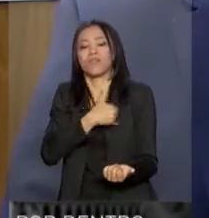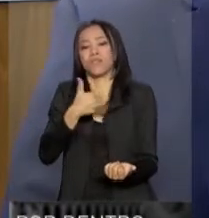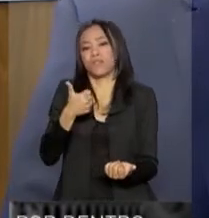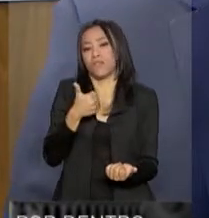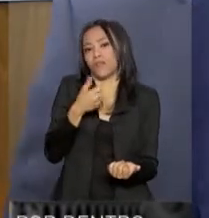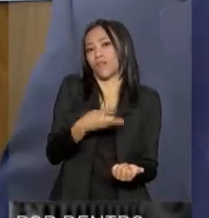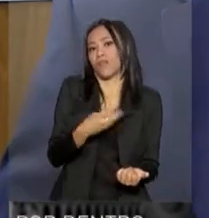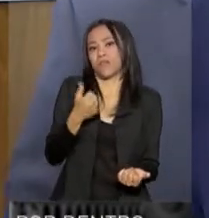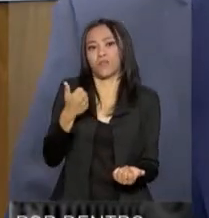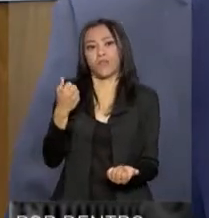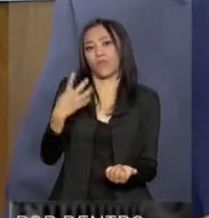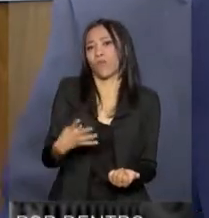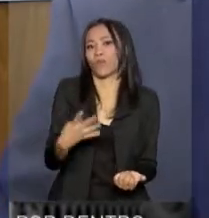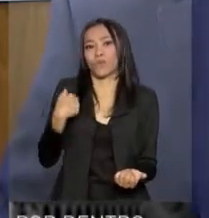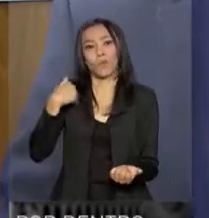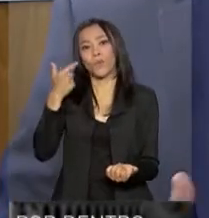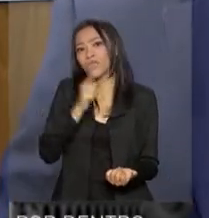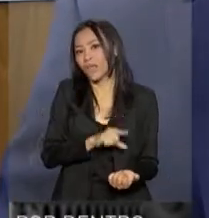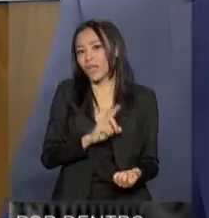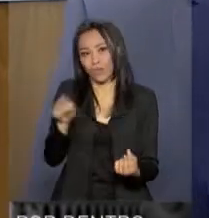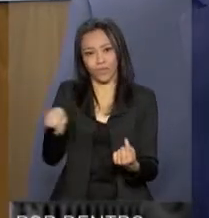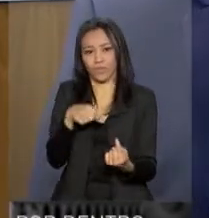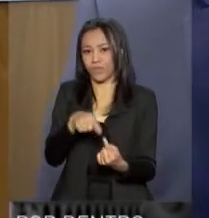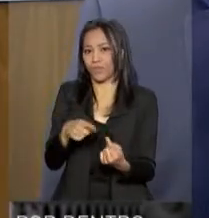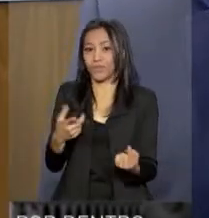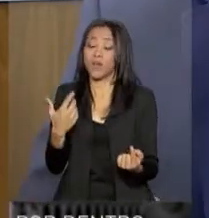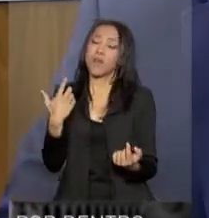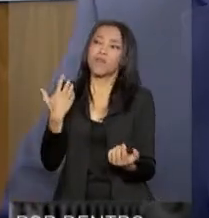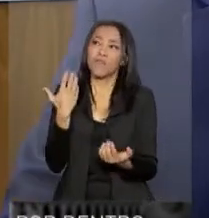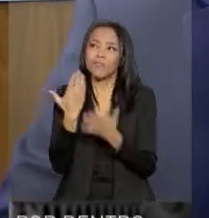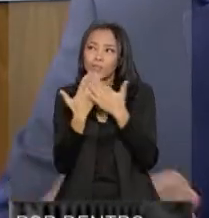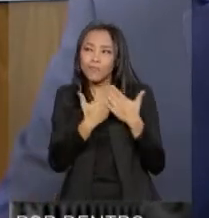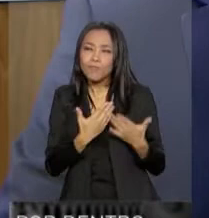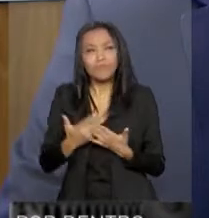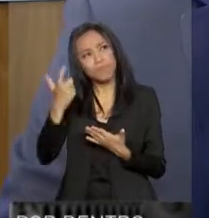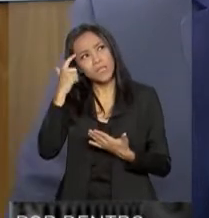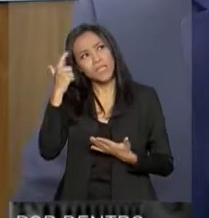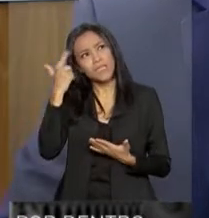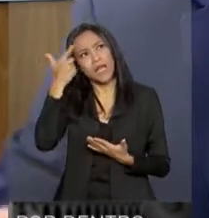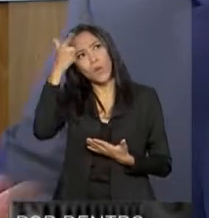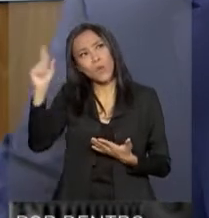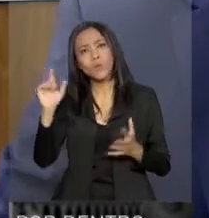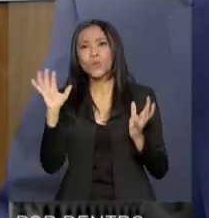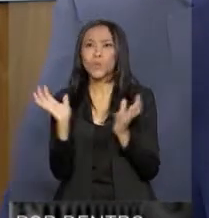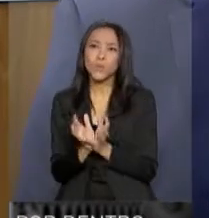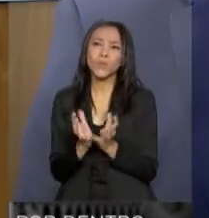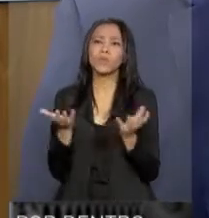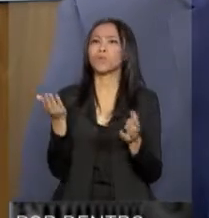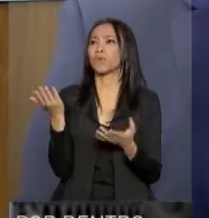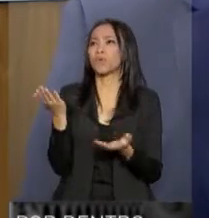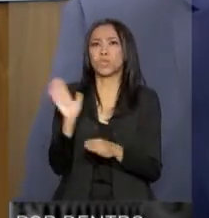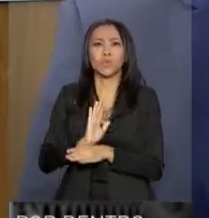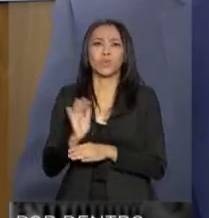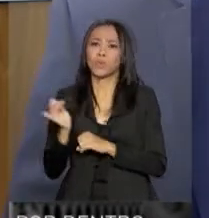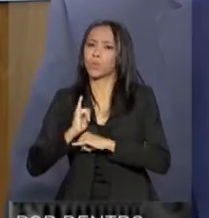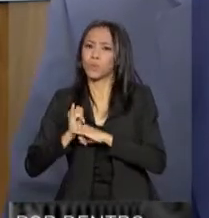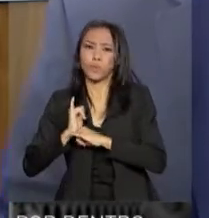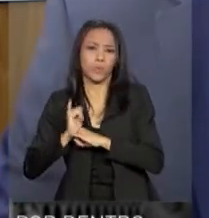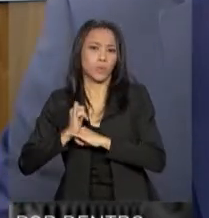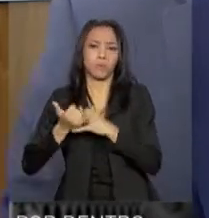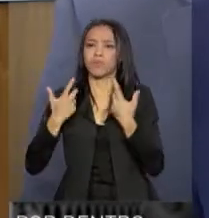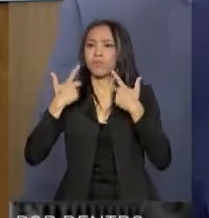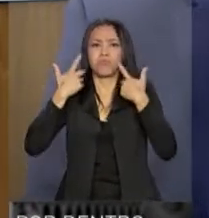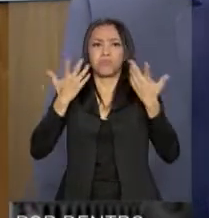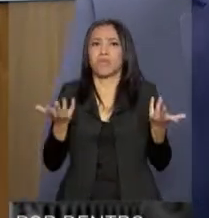é da maneira como nós queremos então iremos estudar outras maneiras pode ser a turma da mônica jovem pode ser solto behrs pode ser qualquer um que